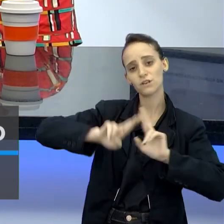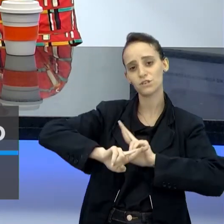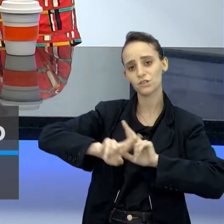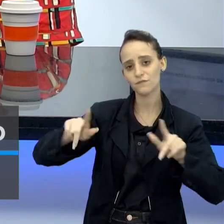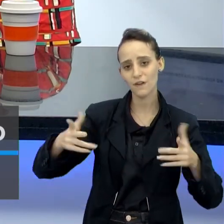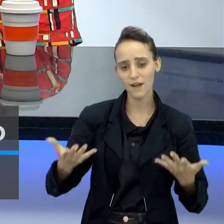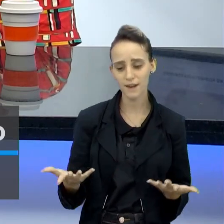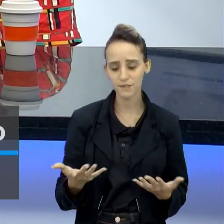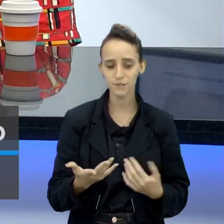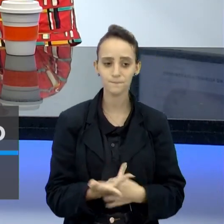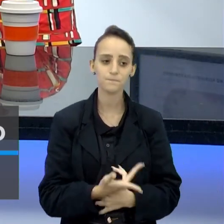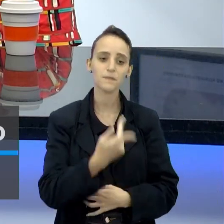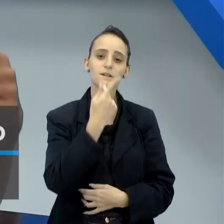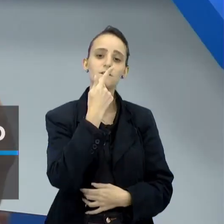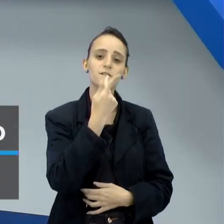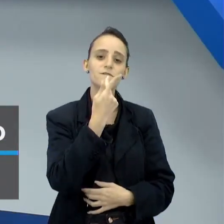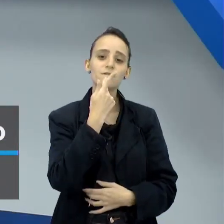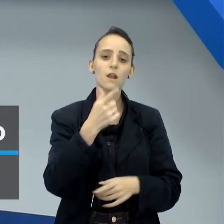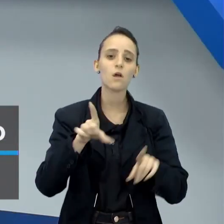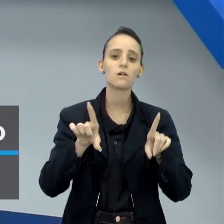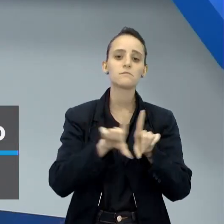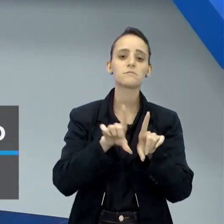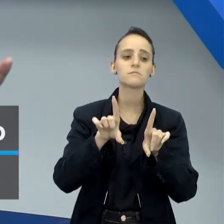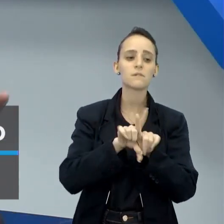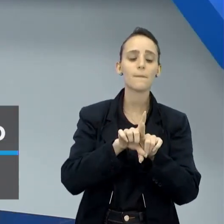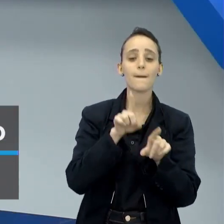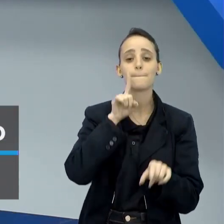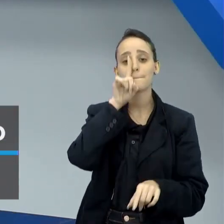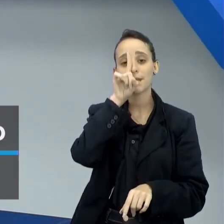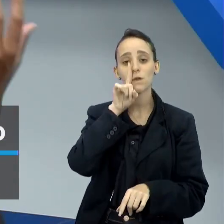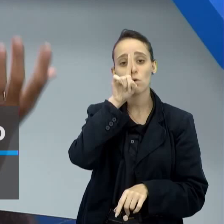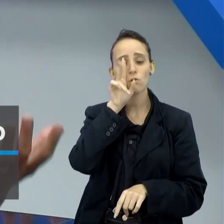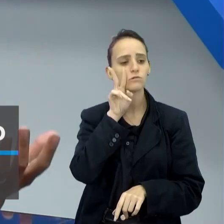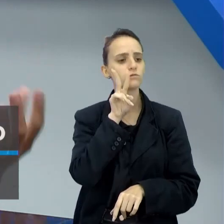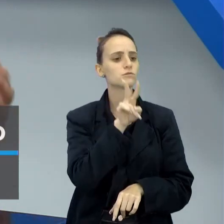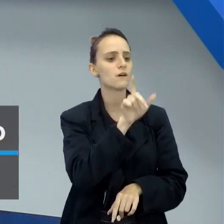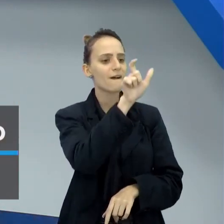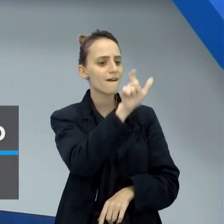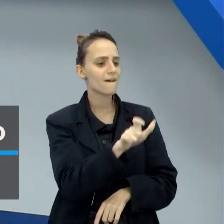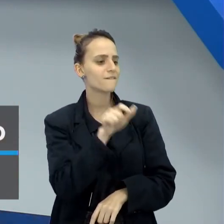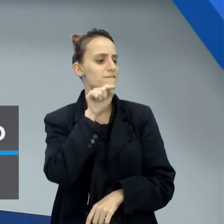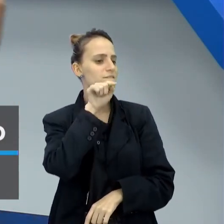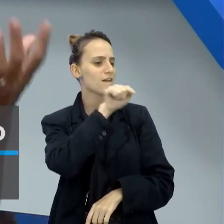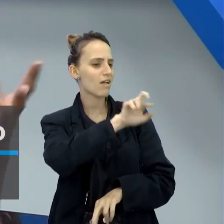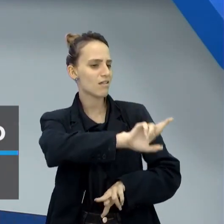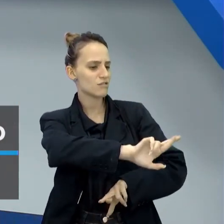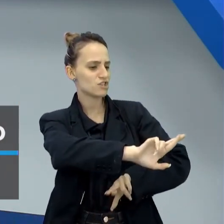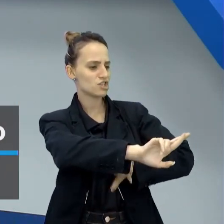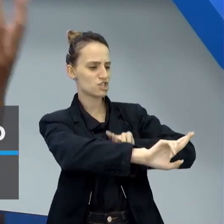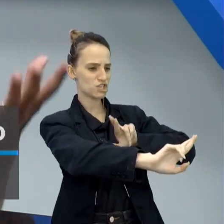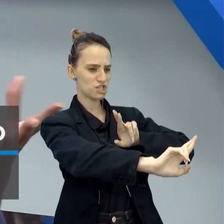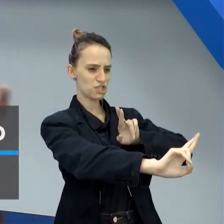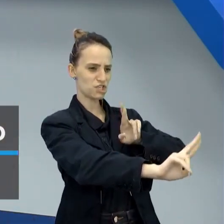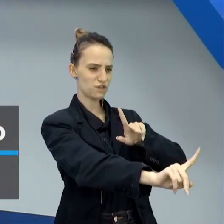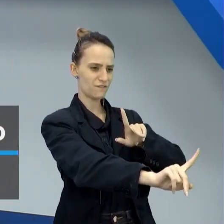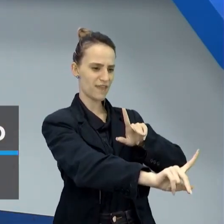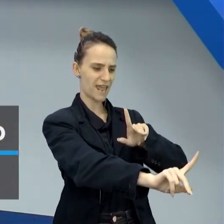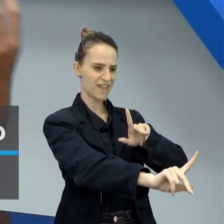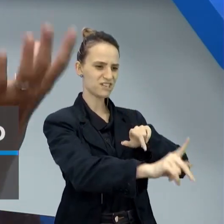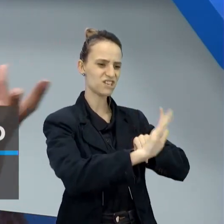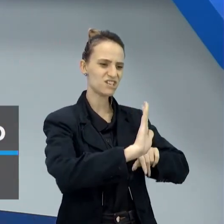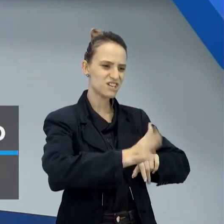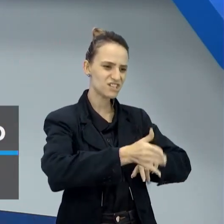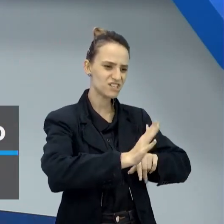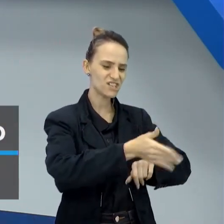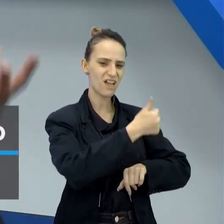perigo de olhar para o diferente de nós e considerar esse diferente por causa dos seus costumes, das suas crenças, dos